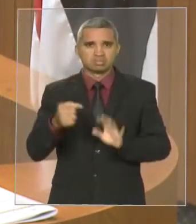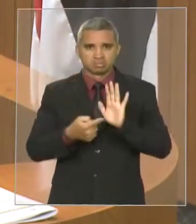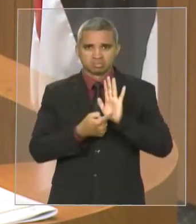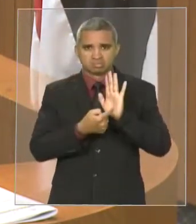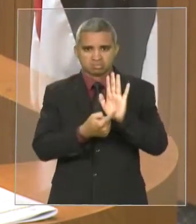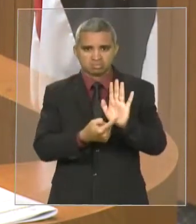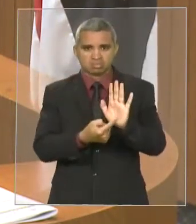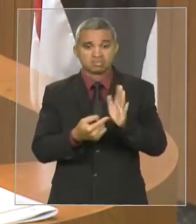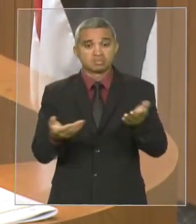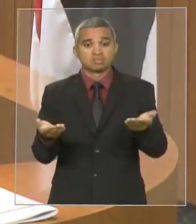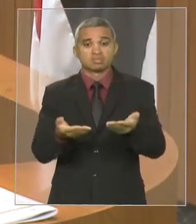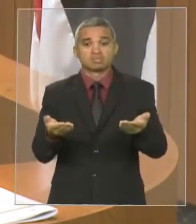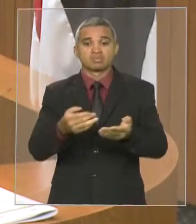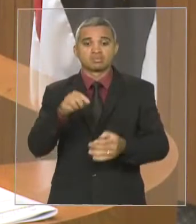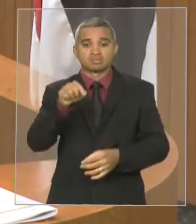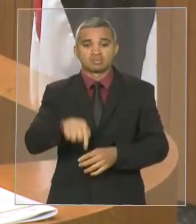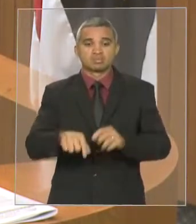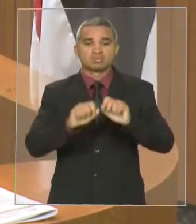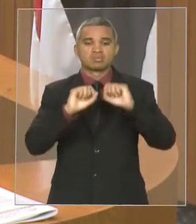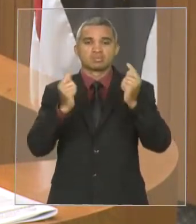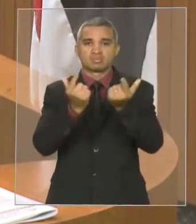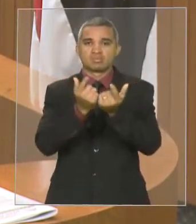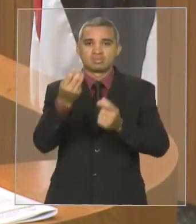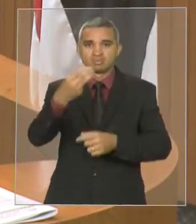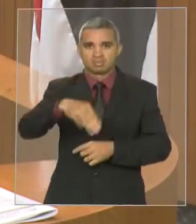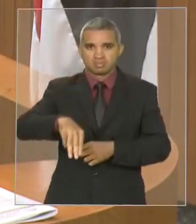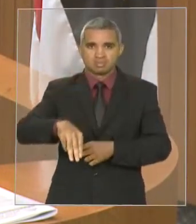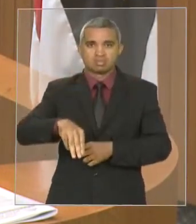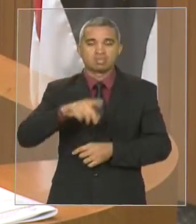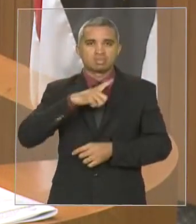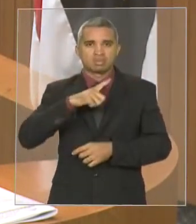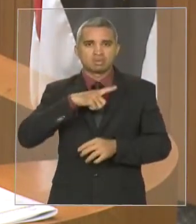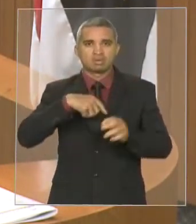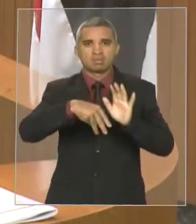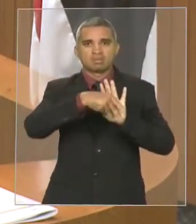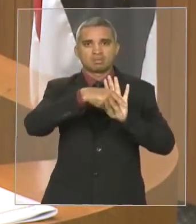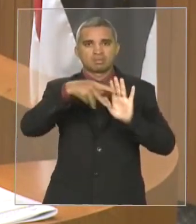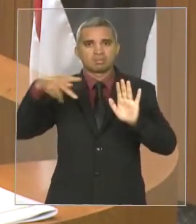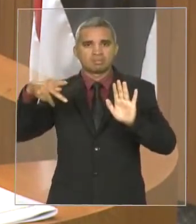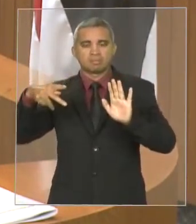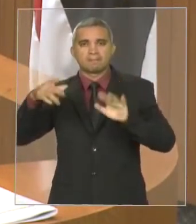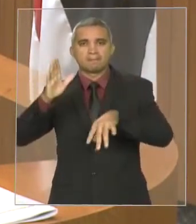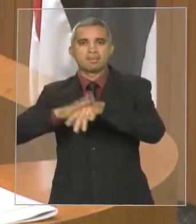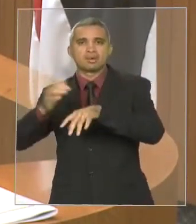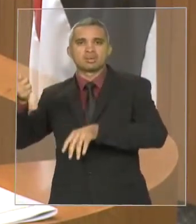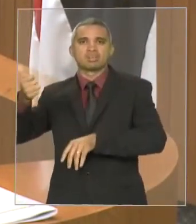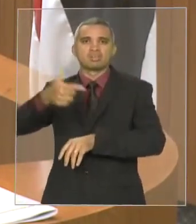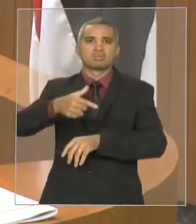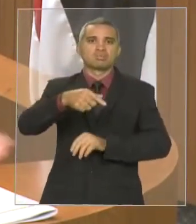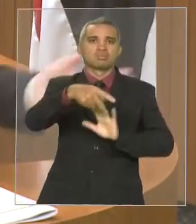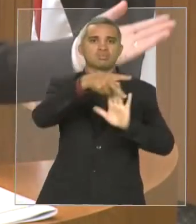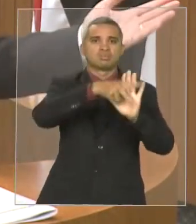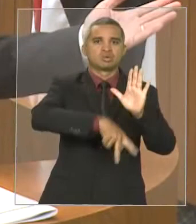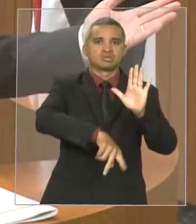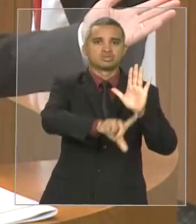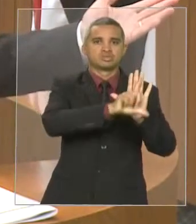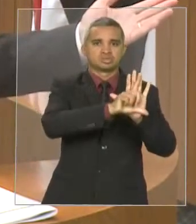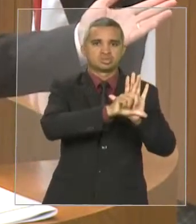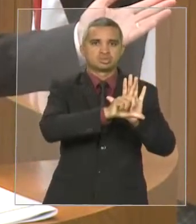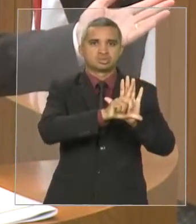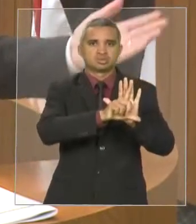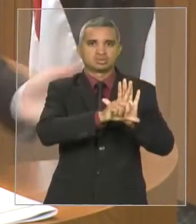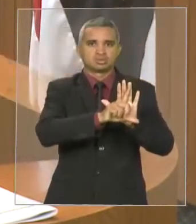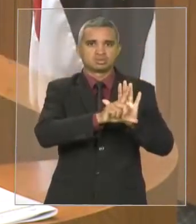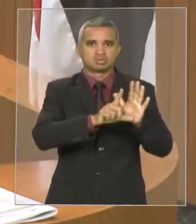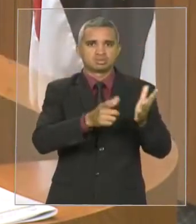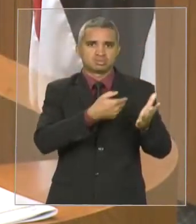hoje na Assembleia do Maranhão mais medidas provisórias editadas pelo governo do Estado do que projetos de leis de autoria do Poder